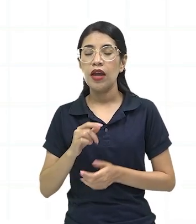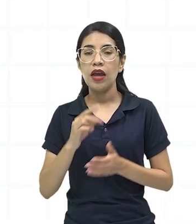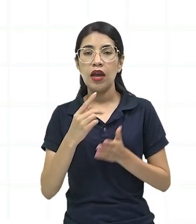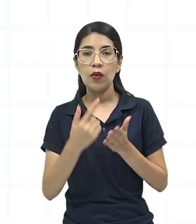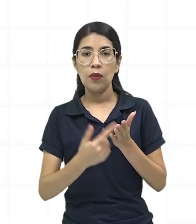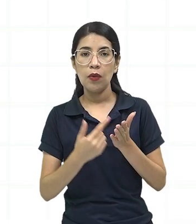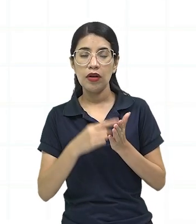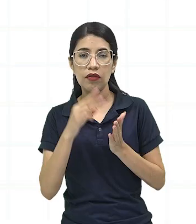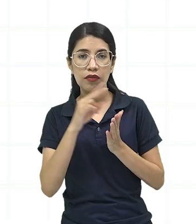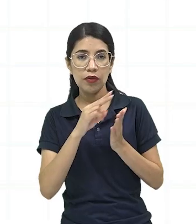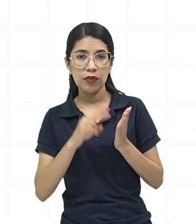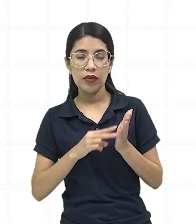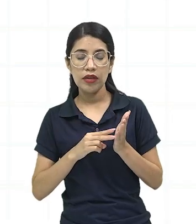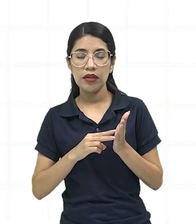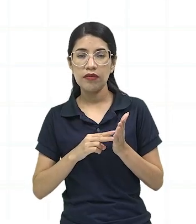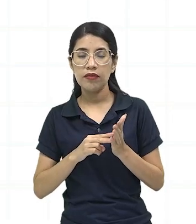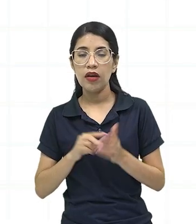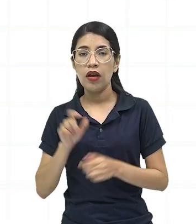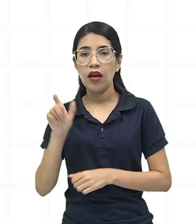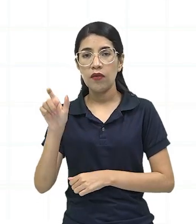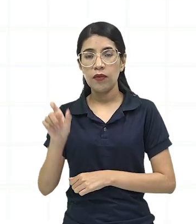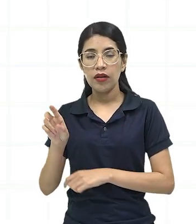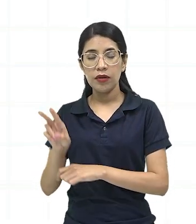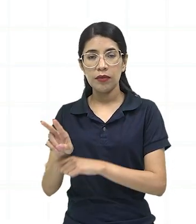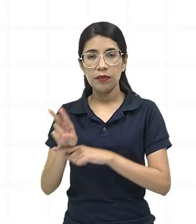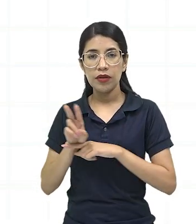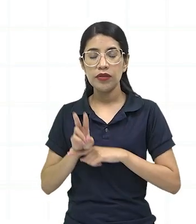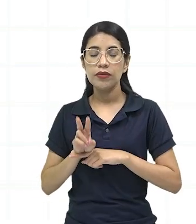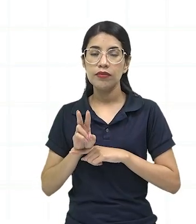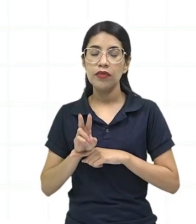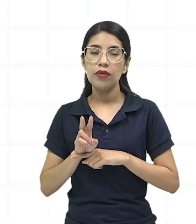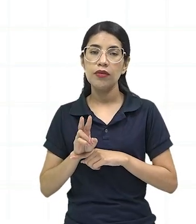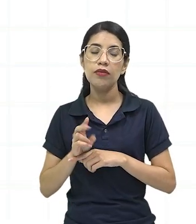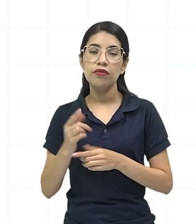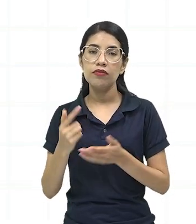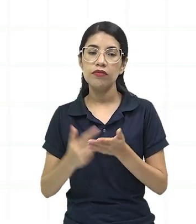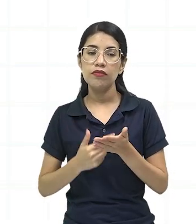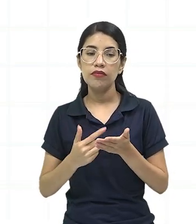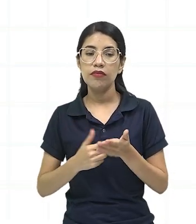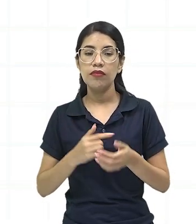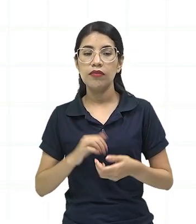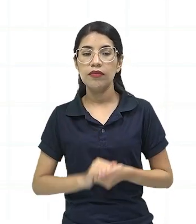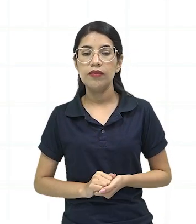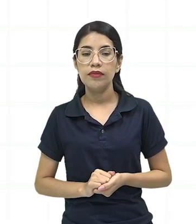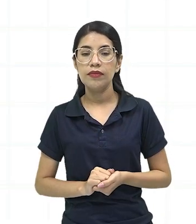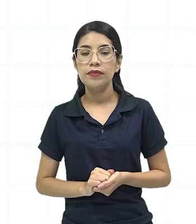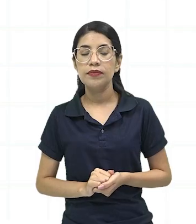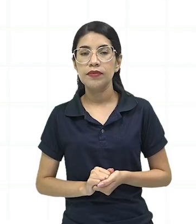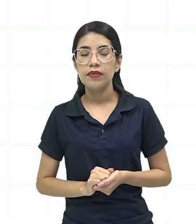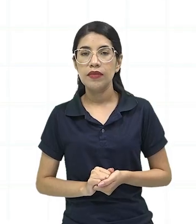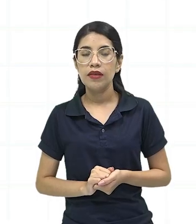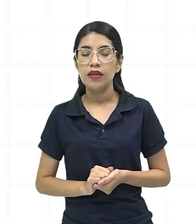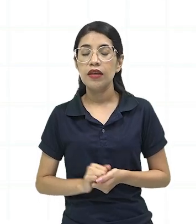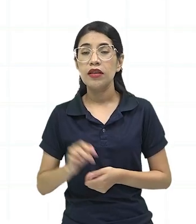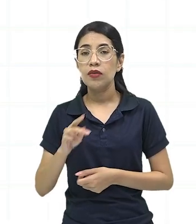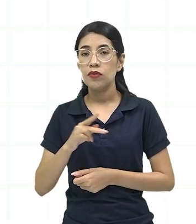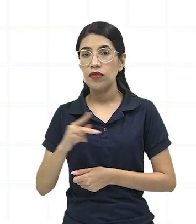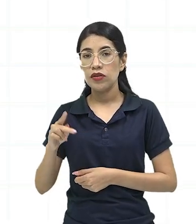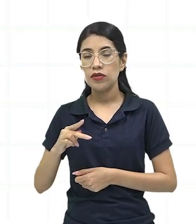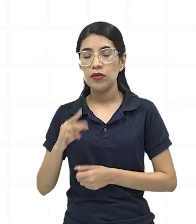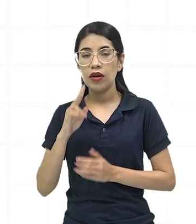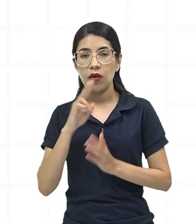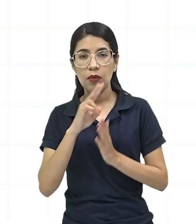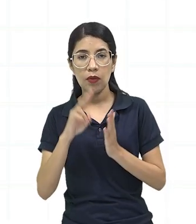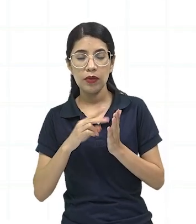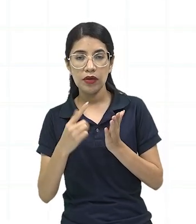me emprestou o livro. Olha só, fazendo a troca que eu falei para vocês, ó. Professora, eu li o livro, o qual você